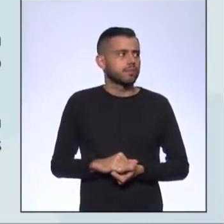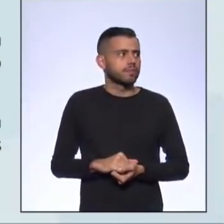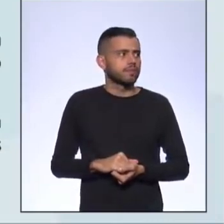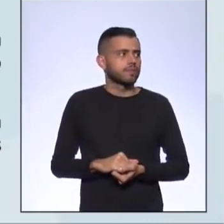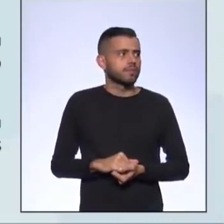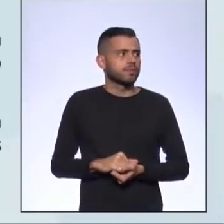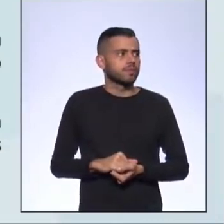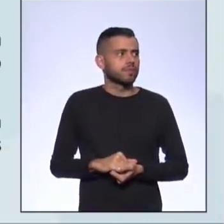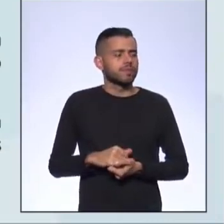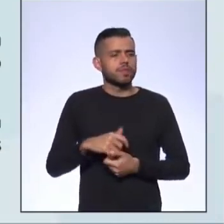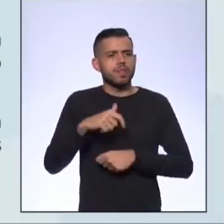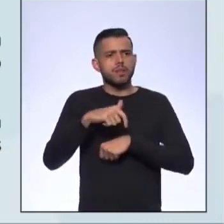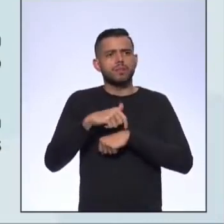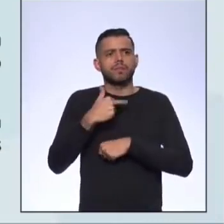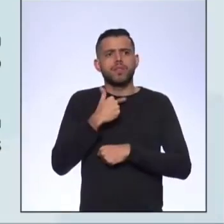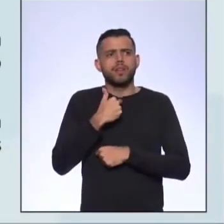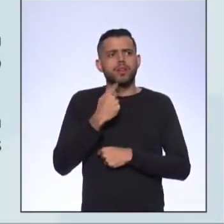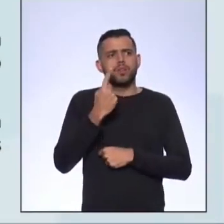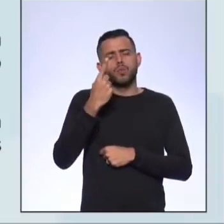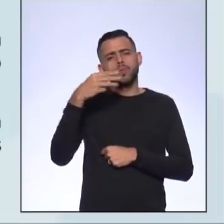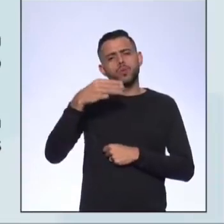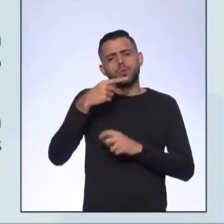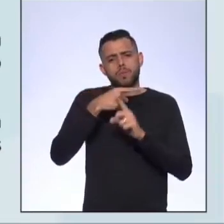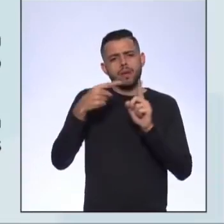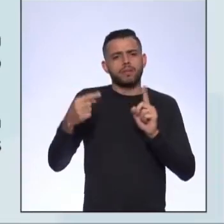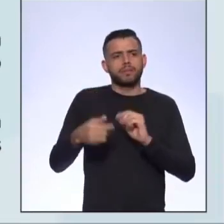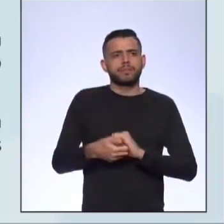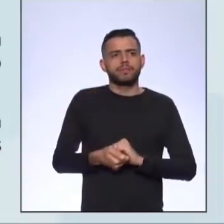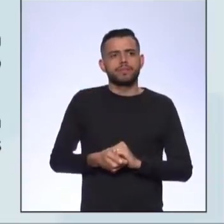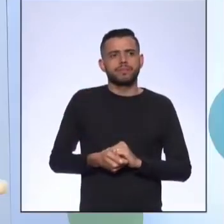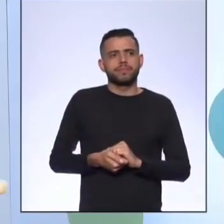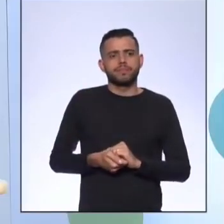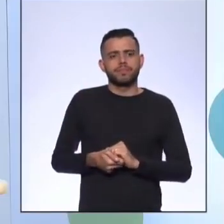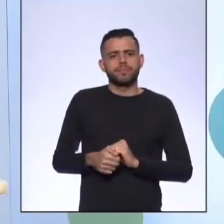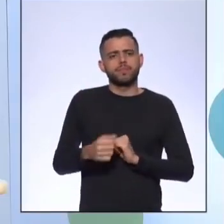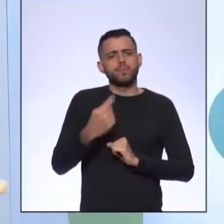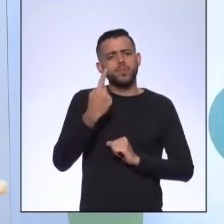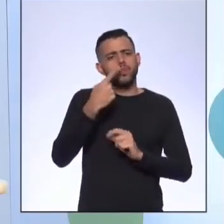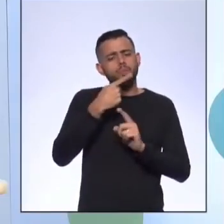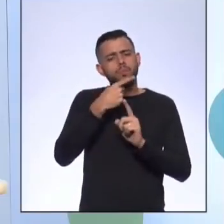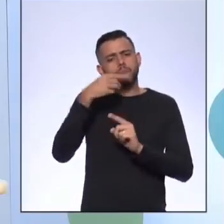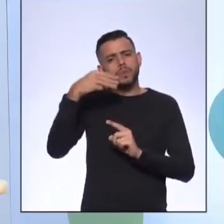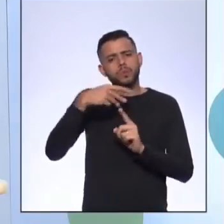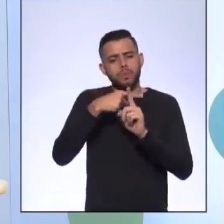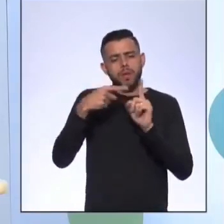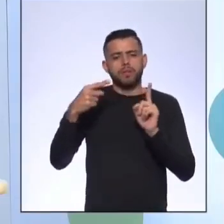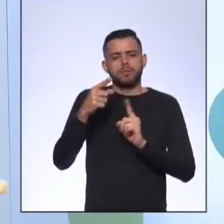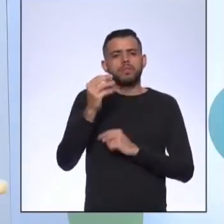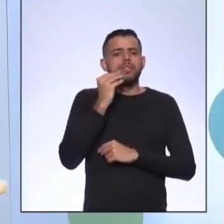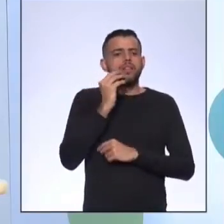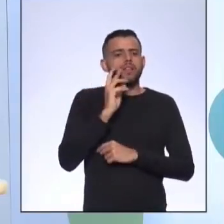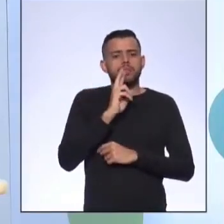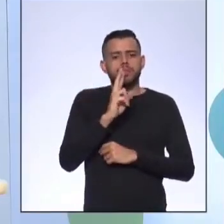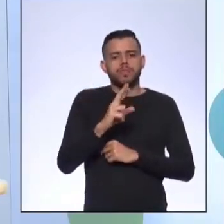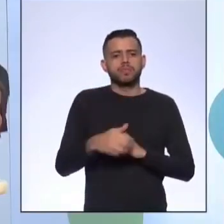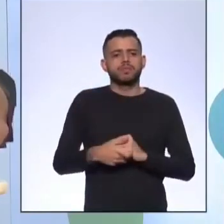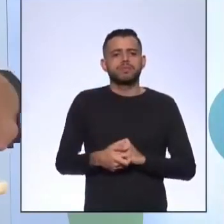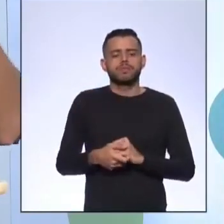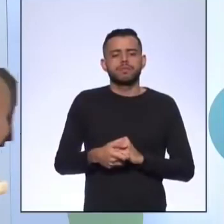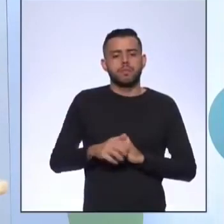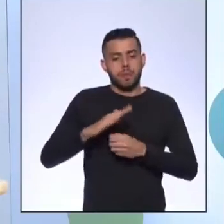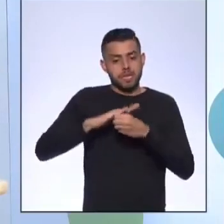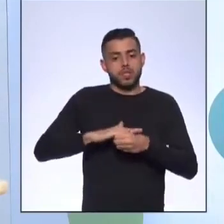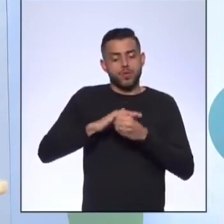temos tanto tempo, né? Então vai ter que ser. 1 minuto e meio. Pode ser. Pessoal, 1 minutinho e meio para vocês, tá? Pra vocês tentarem responder essas questões. Pressão, volume